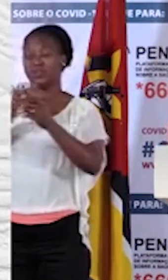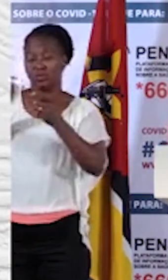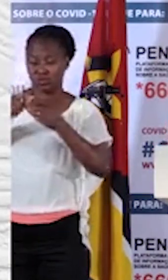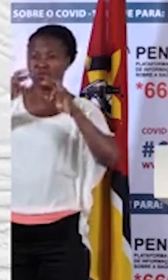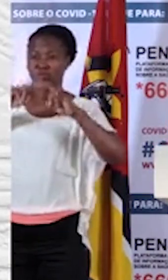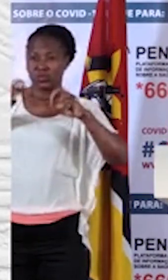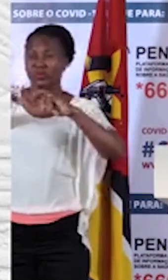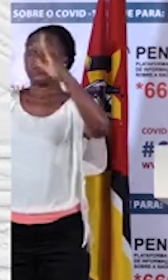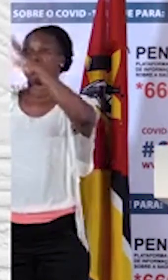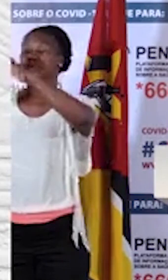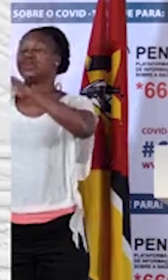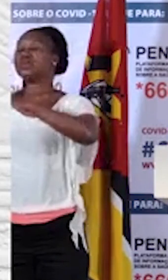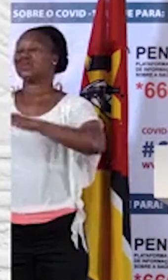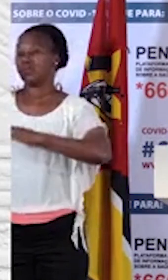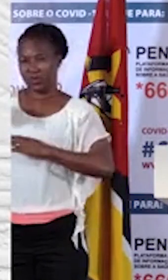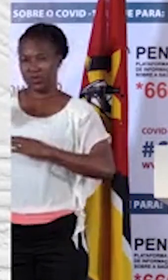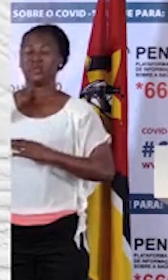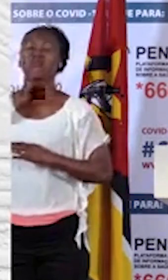afunge.